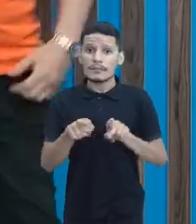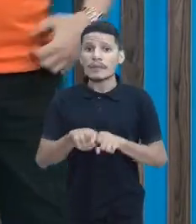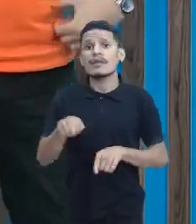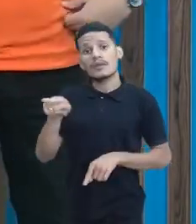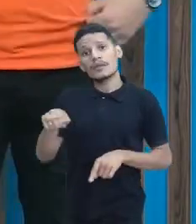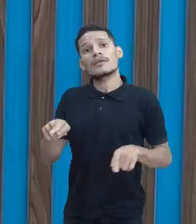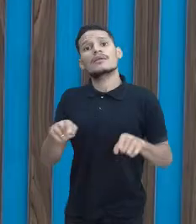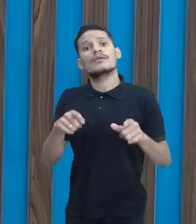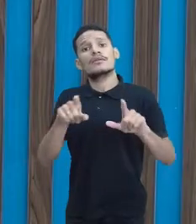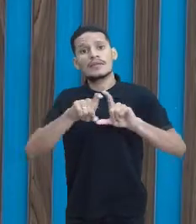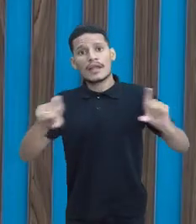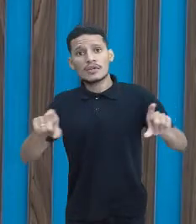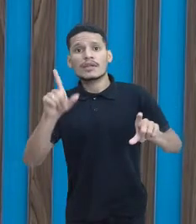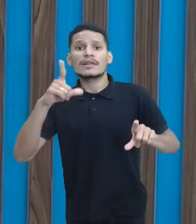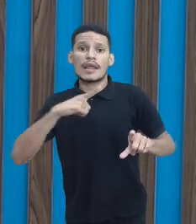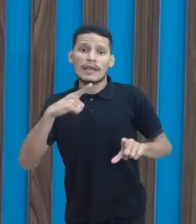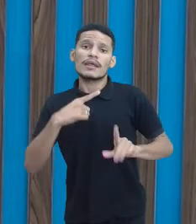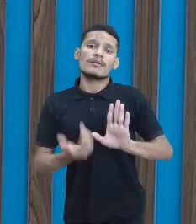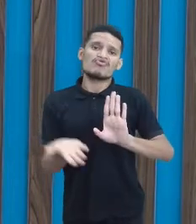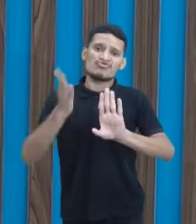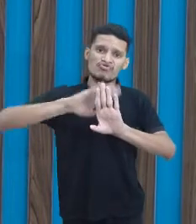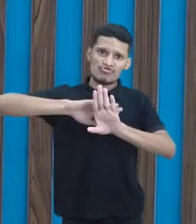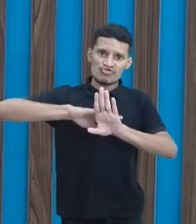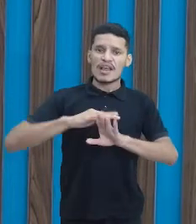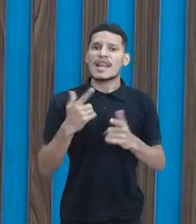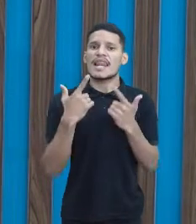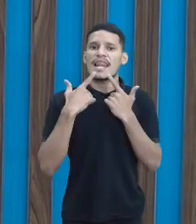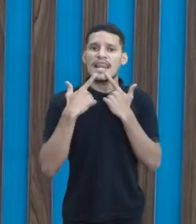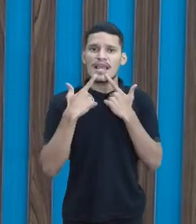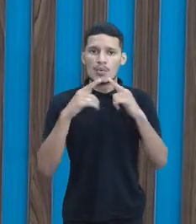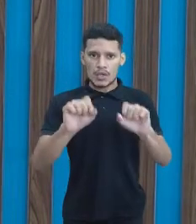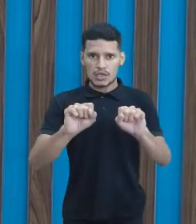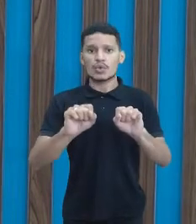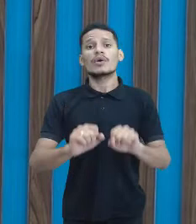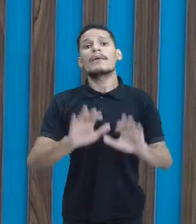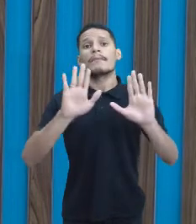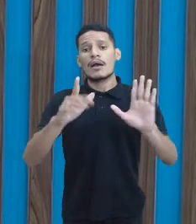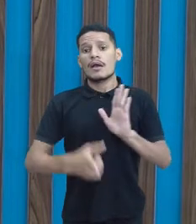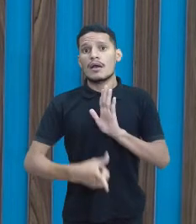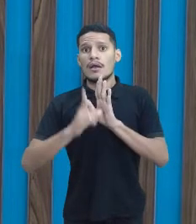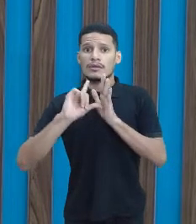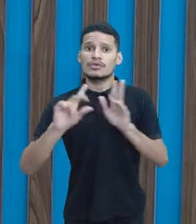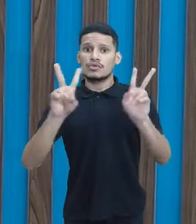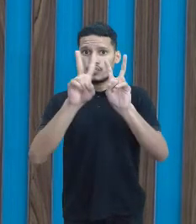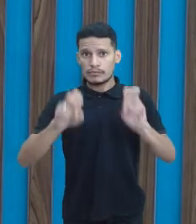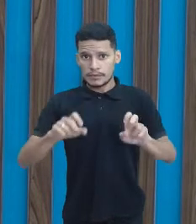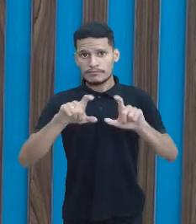tem um truque linguístico aí. Mas antes, sobre a própria mensagem em si,